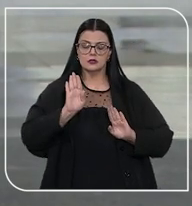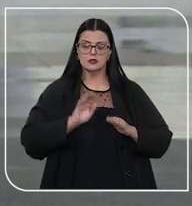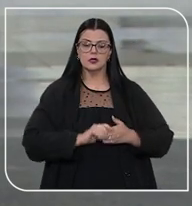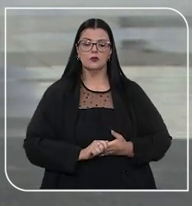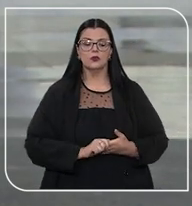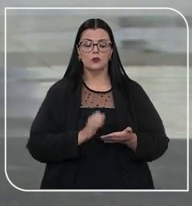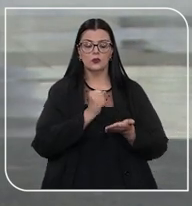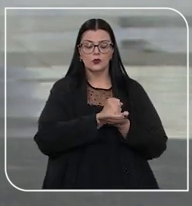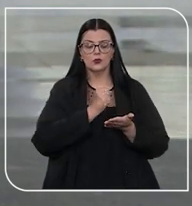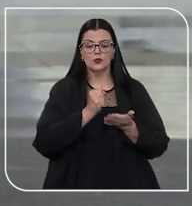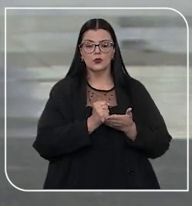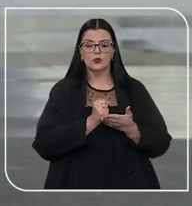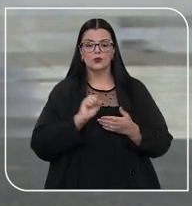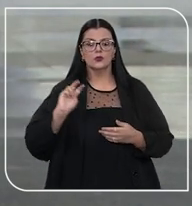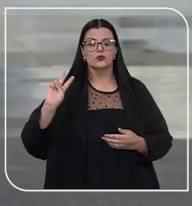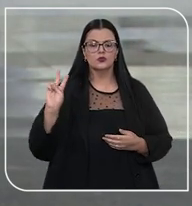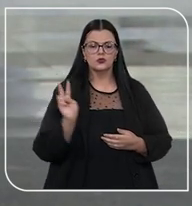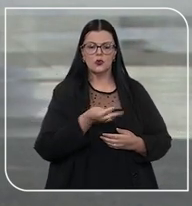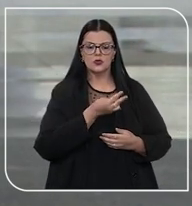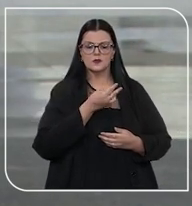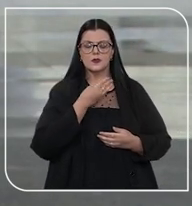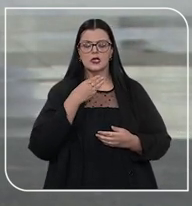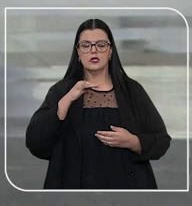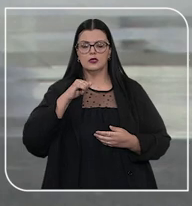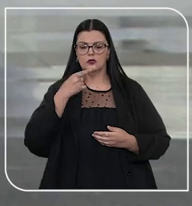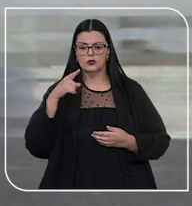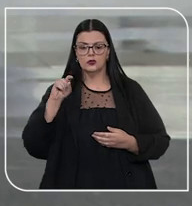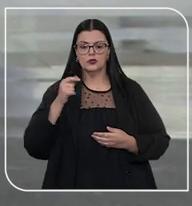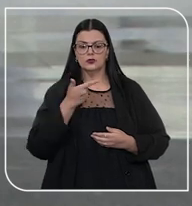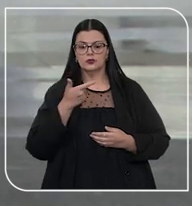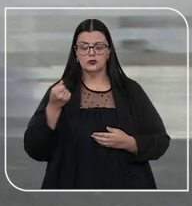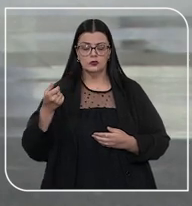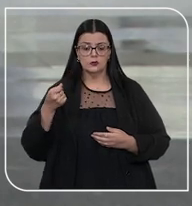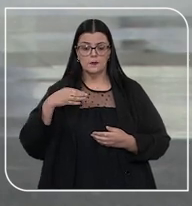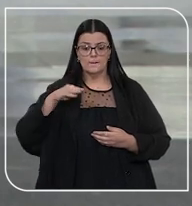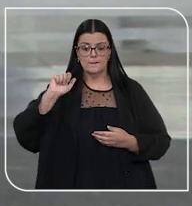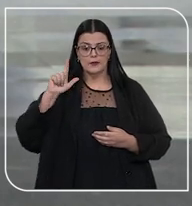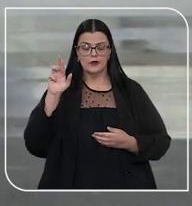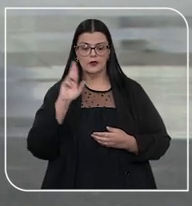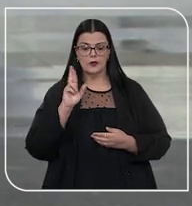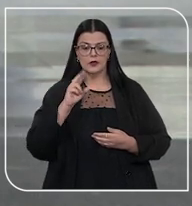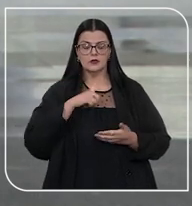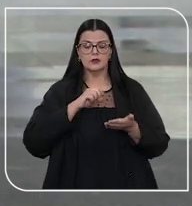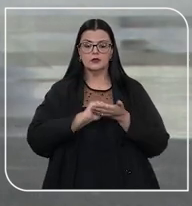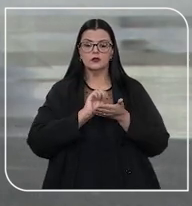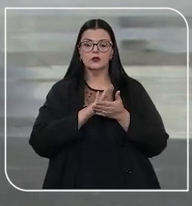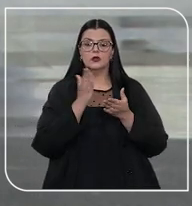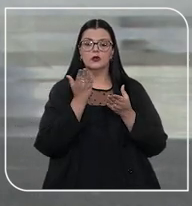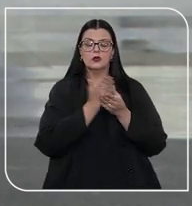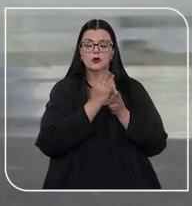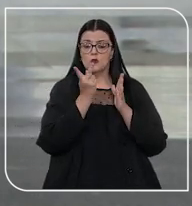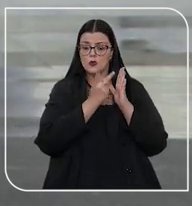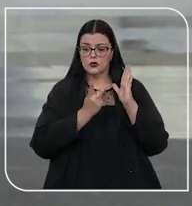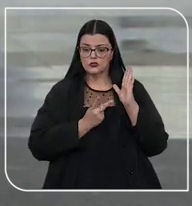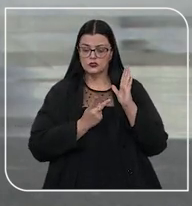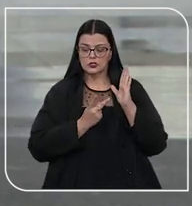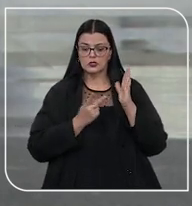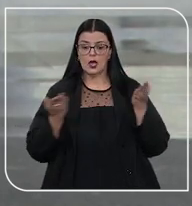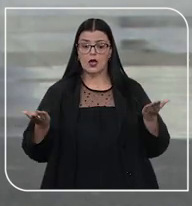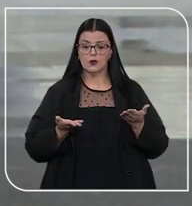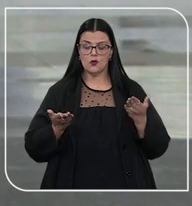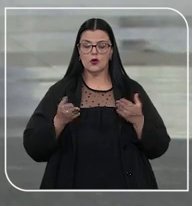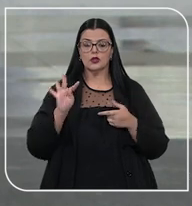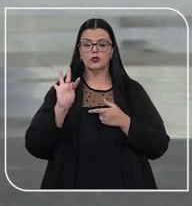licitação. As contratações, no valor de R$ 2.200.000, eram relacionadas à execução do projeto